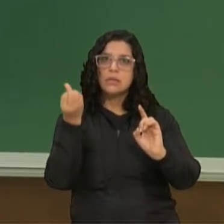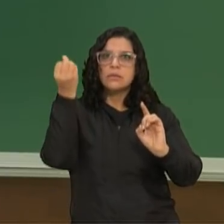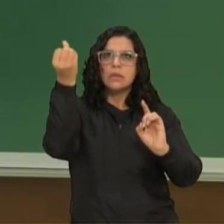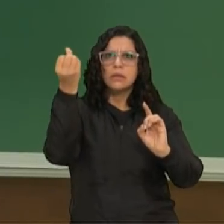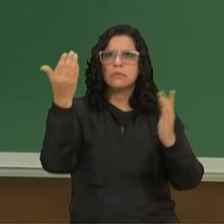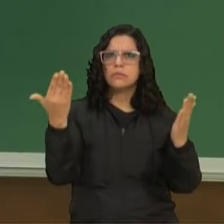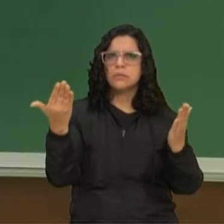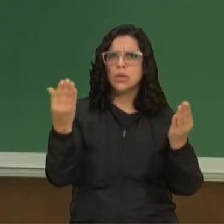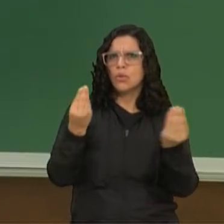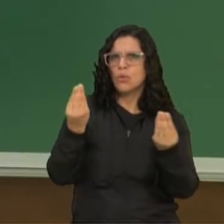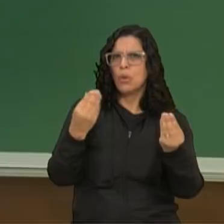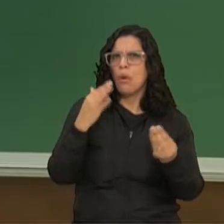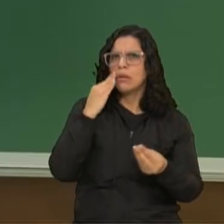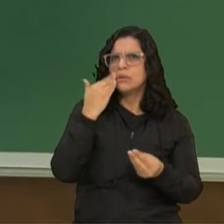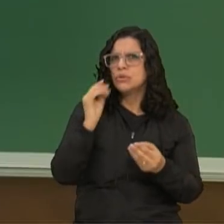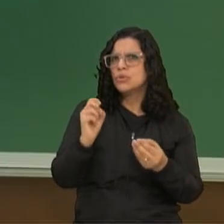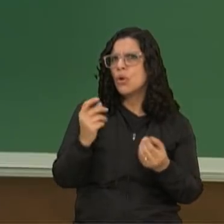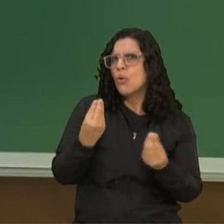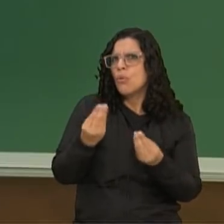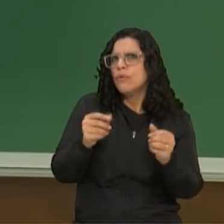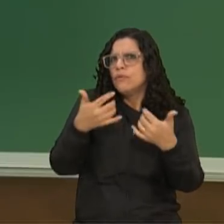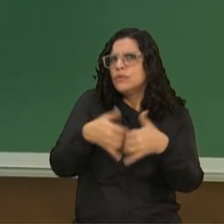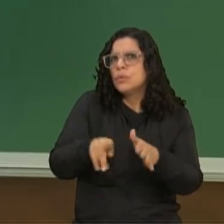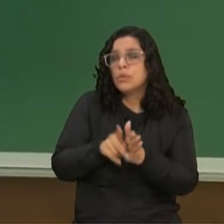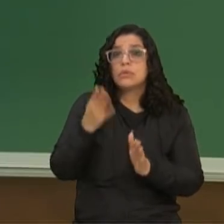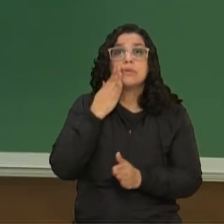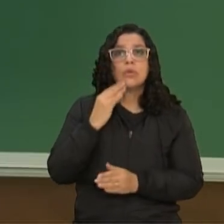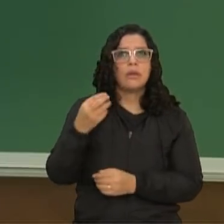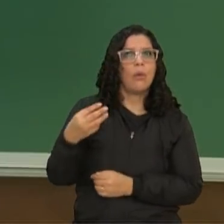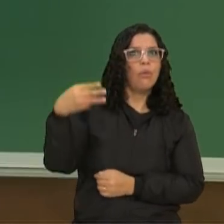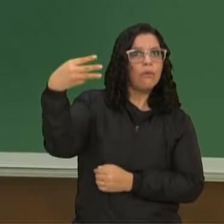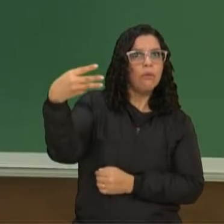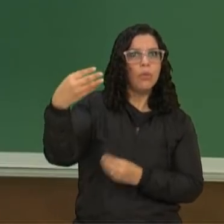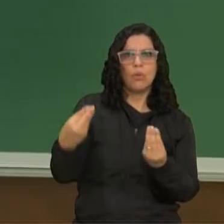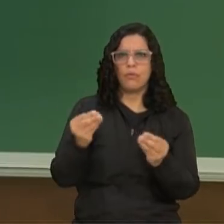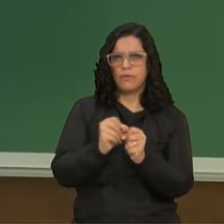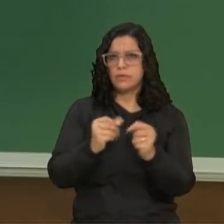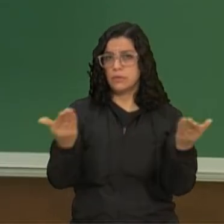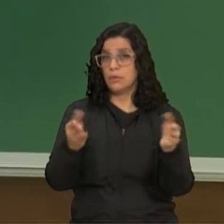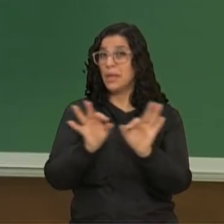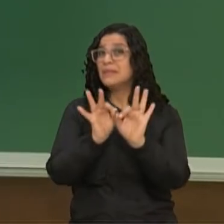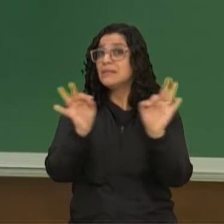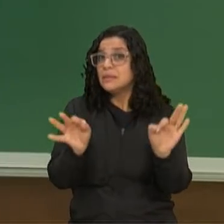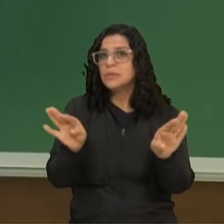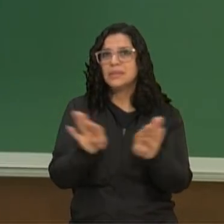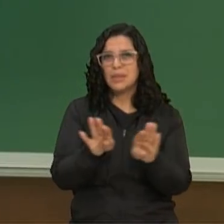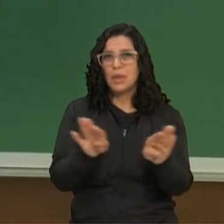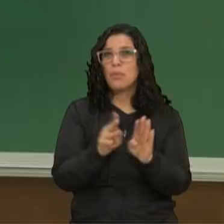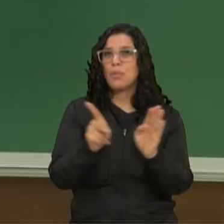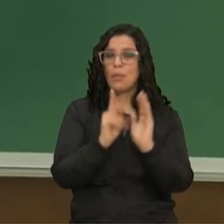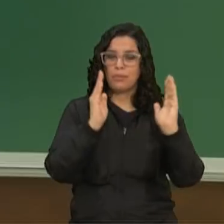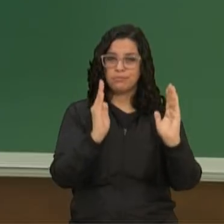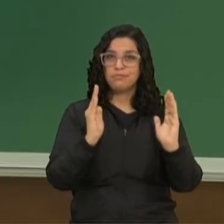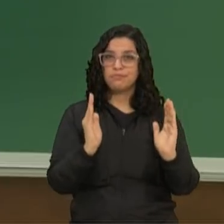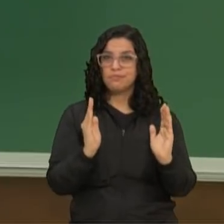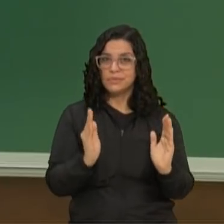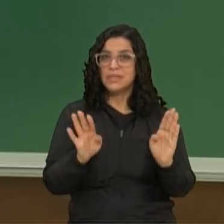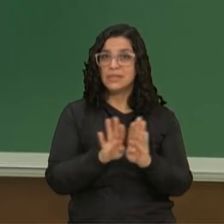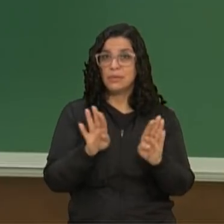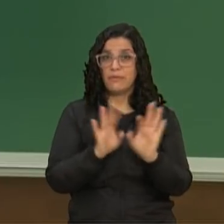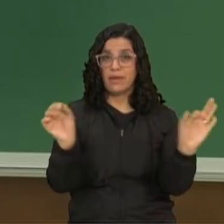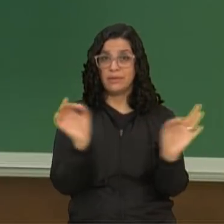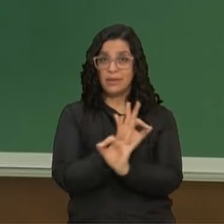estar ao cubo que a gente viu. Como é que a gente pode resolver? Nós vamos resolver de uma maneira bem simples, aplicando as propriedades dos